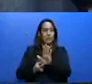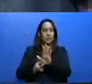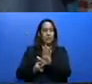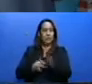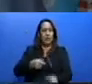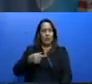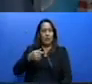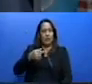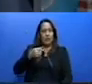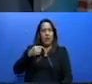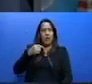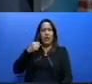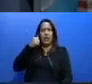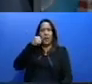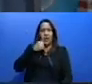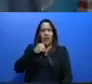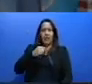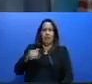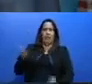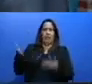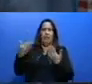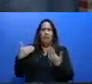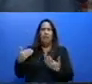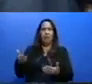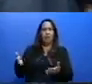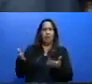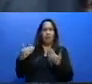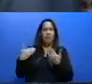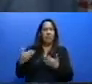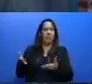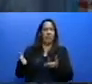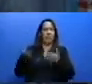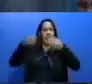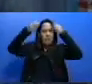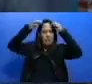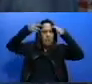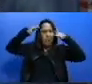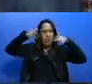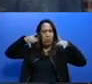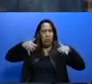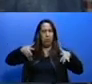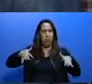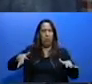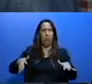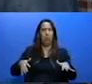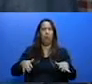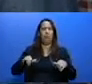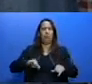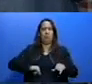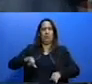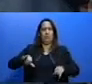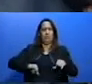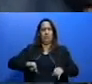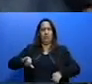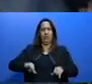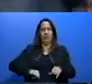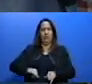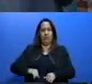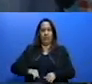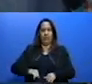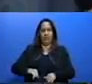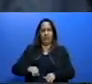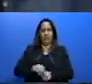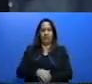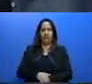expressão dessa moça e olha a expressão. Quem será que está sofrendo o calor do ambiente? O metal,